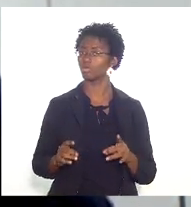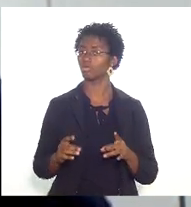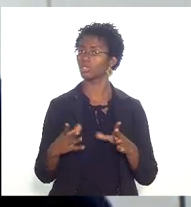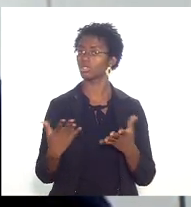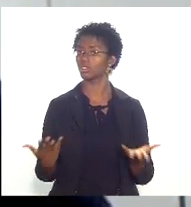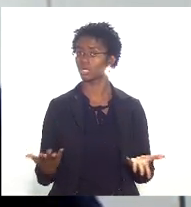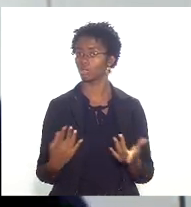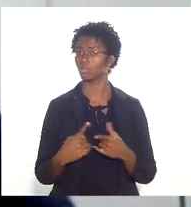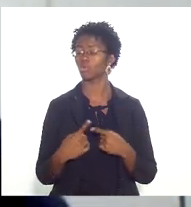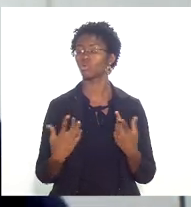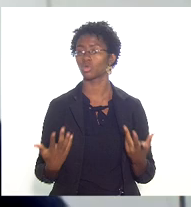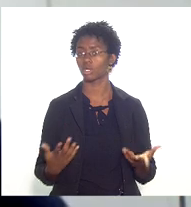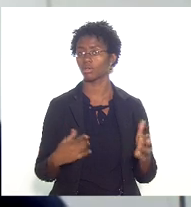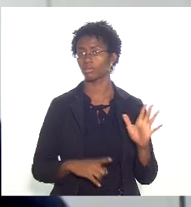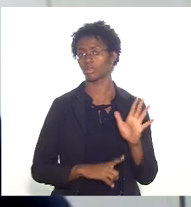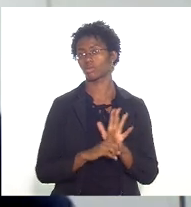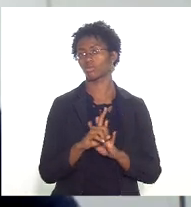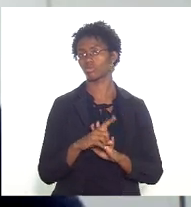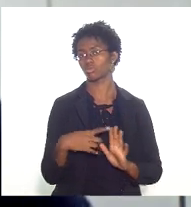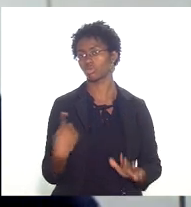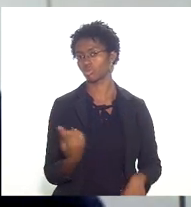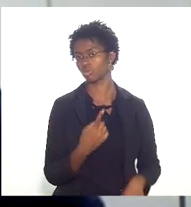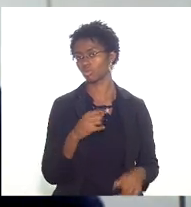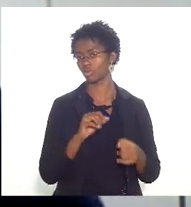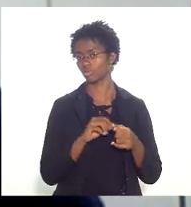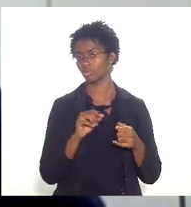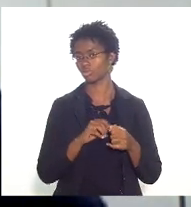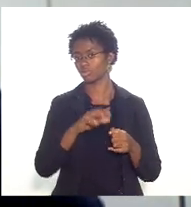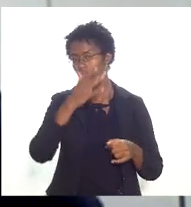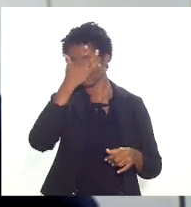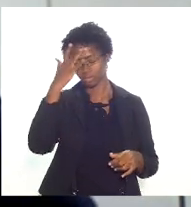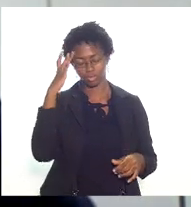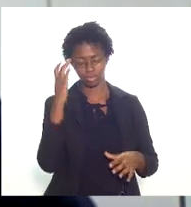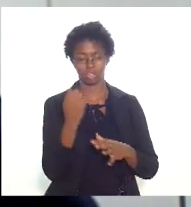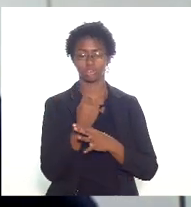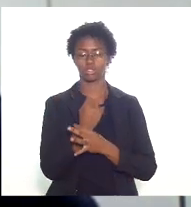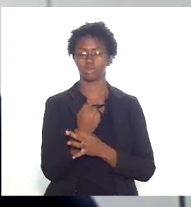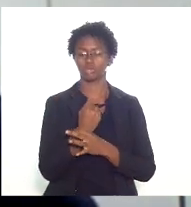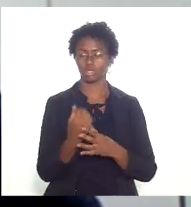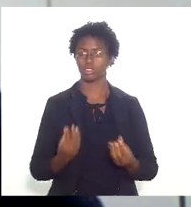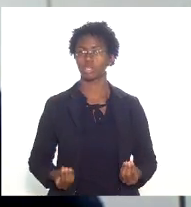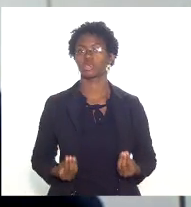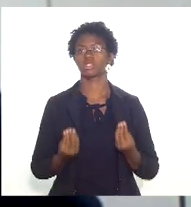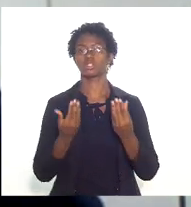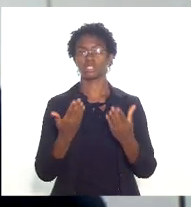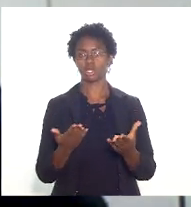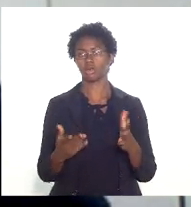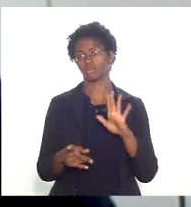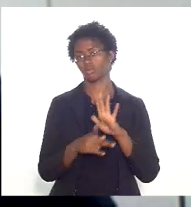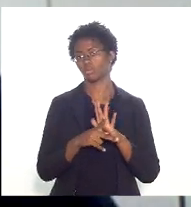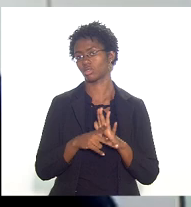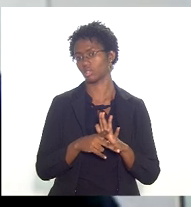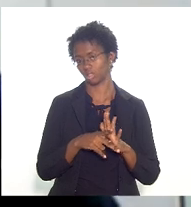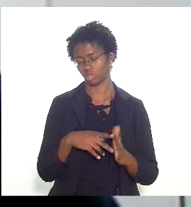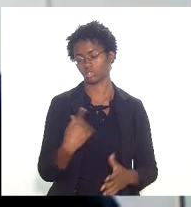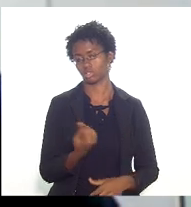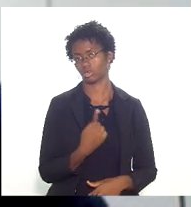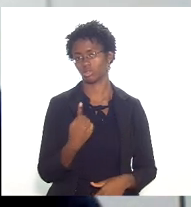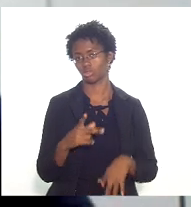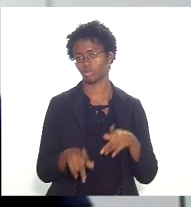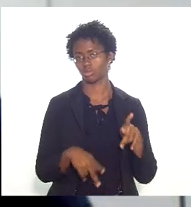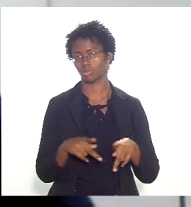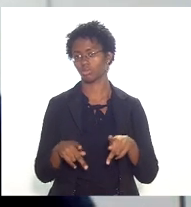a pergunta que a gente faz para aqueles que têm defendido essa entrega do patrimônio público e a gente